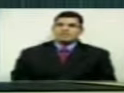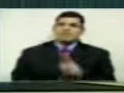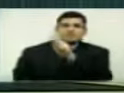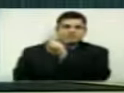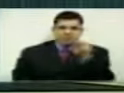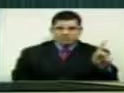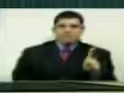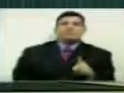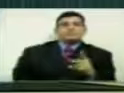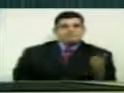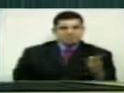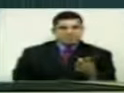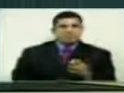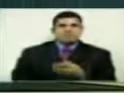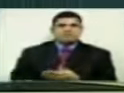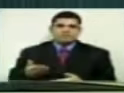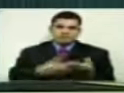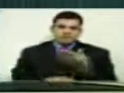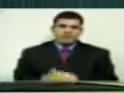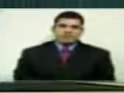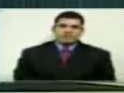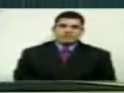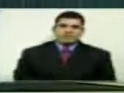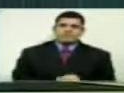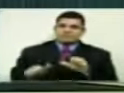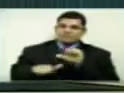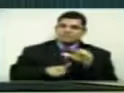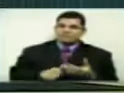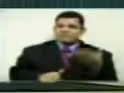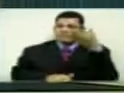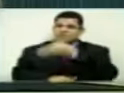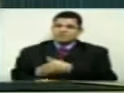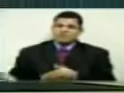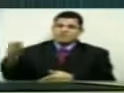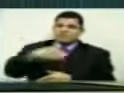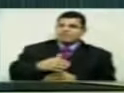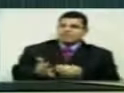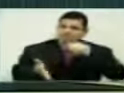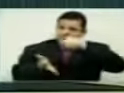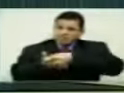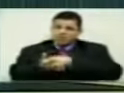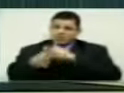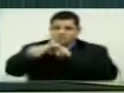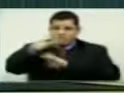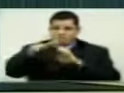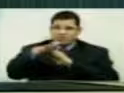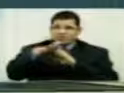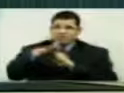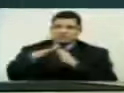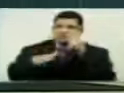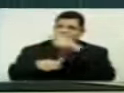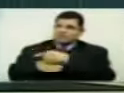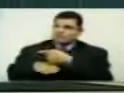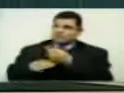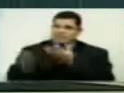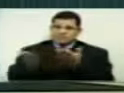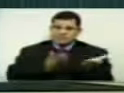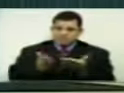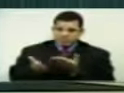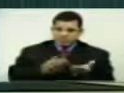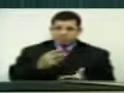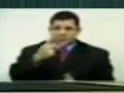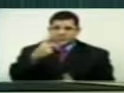o prefeito da cidade de Manaus tem em intervir, em obrigar uma empresa concessionária de